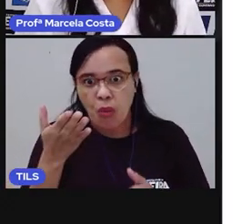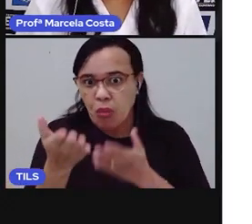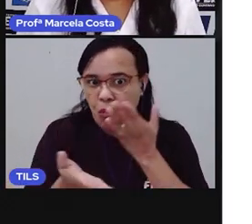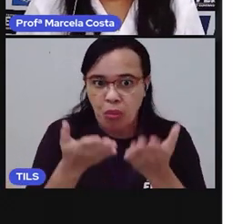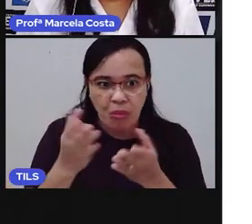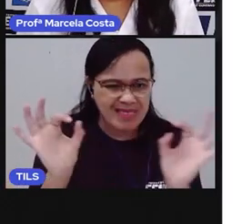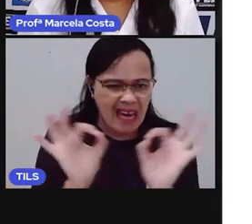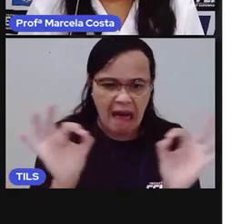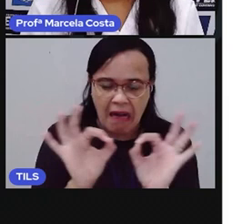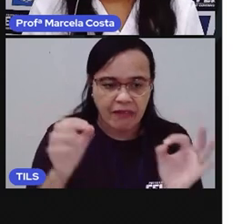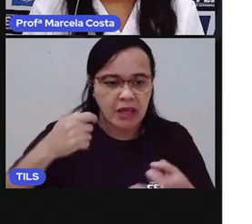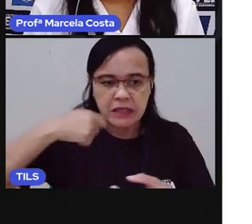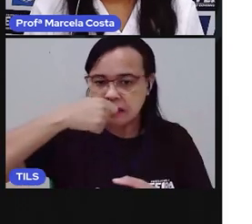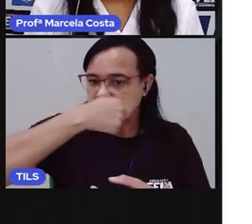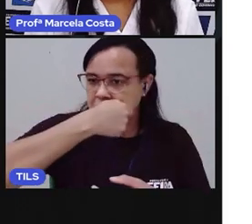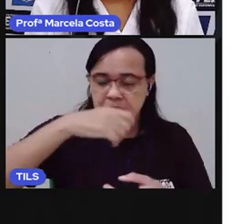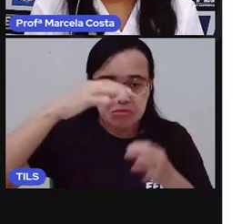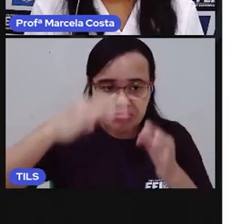cuidado